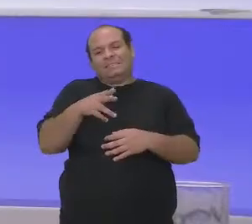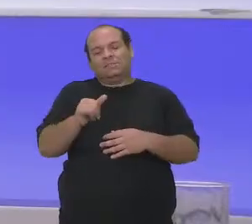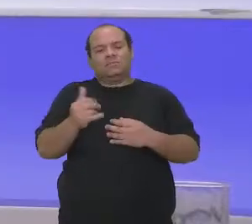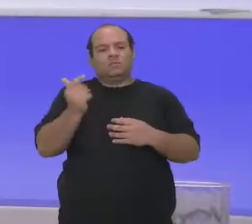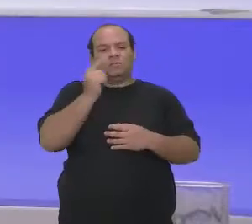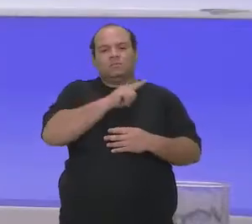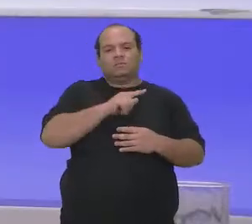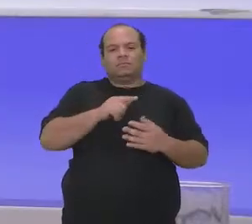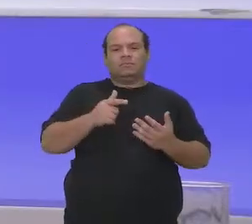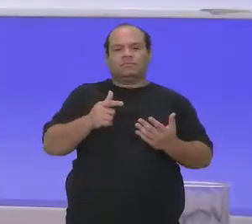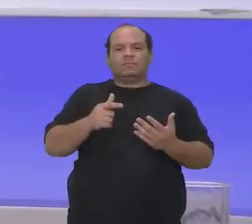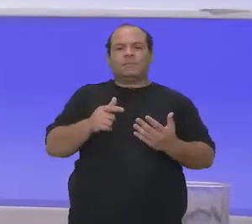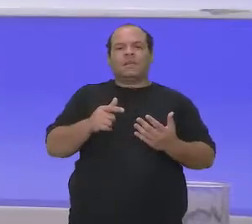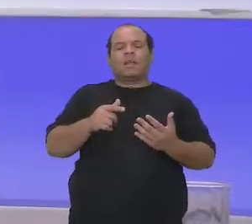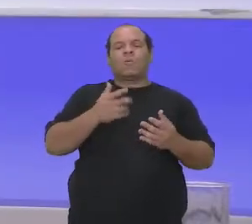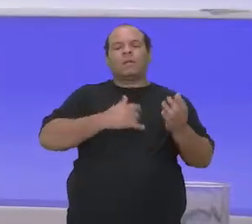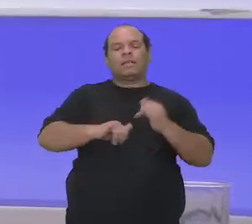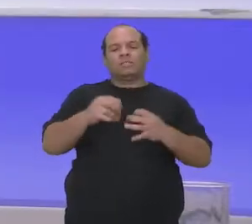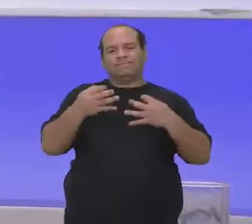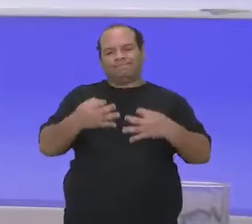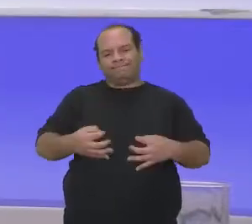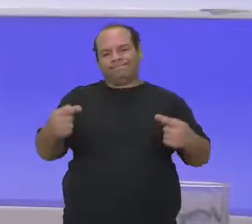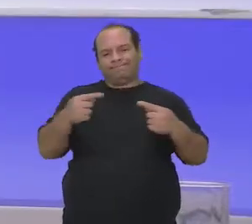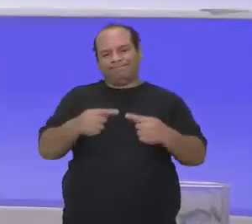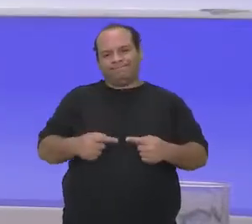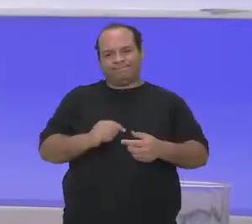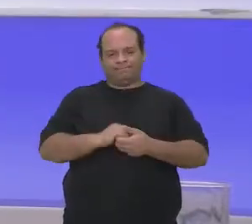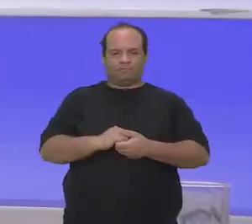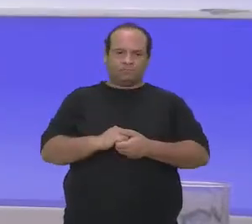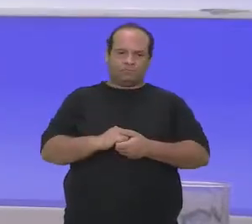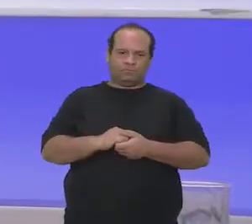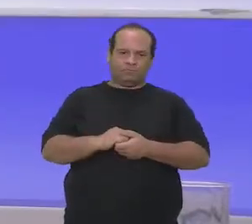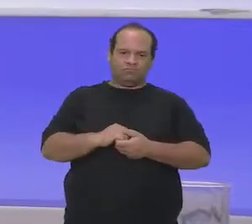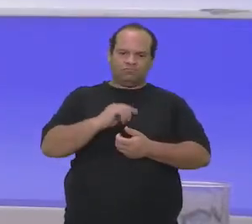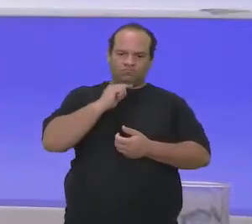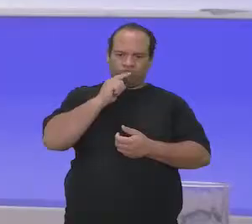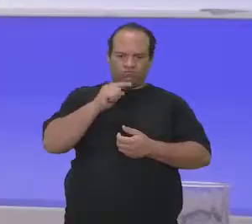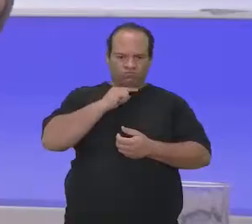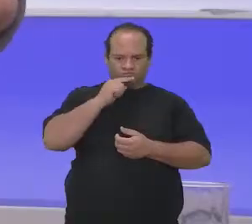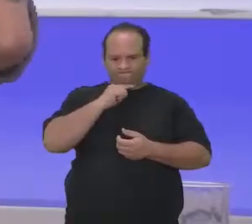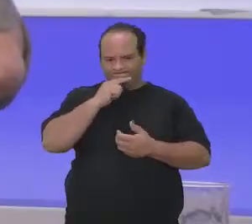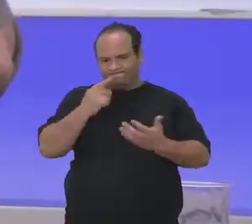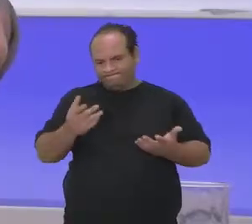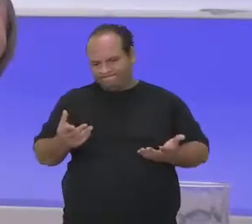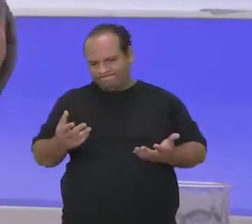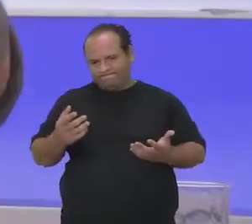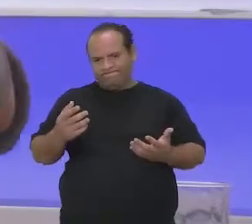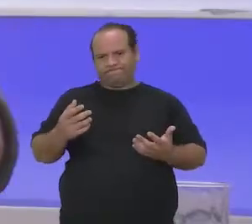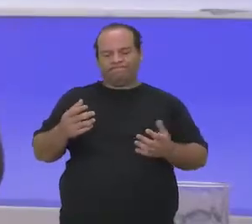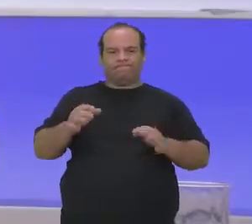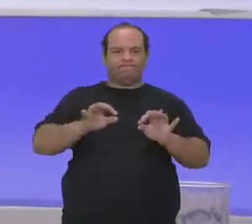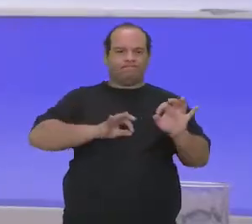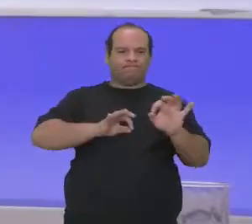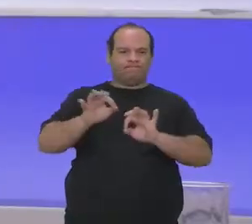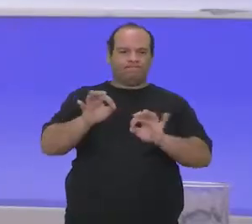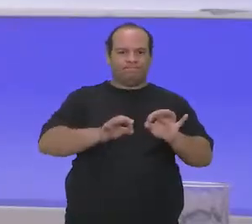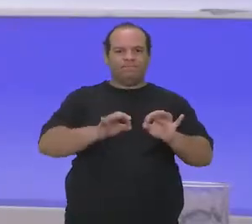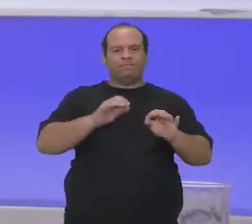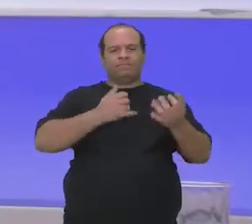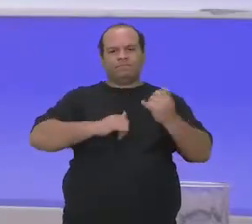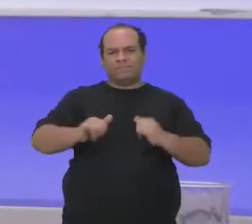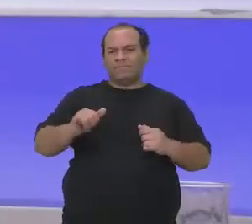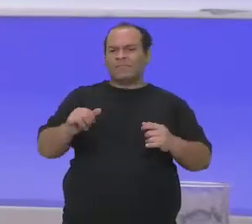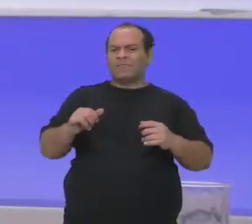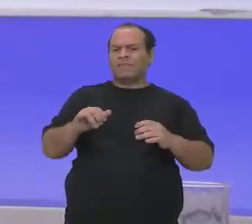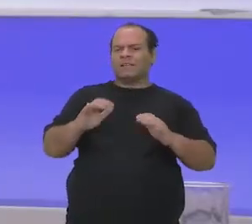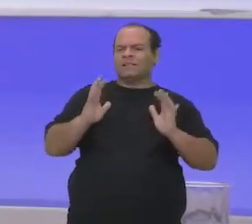chegar com a energia em quem precisa. Então, não adianta nada a gente chegar com grandes energias limpas